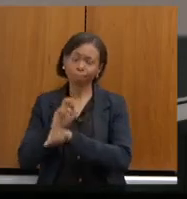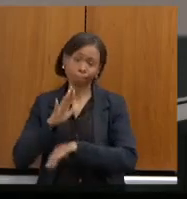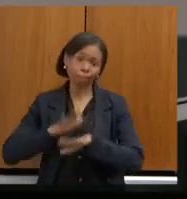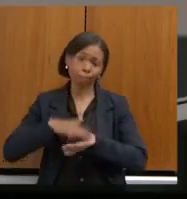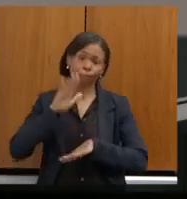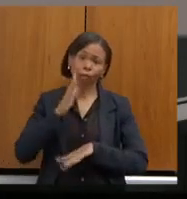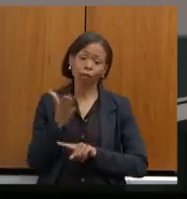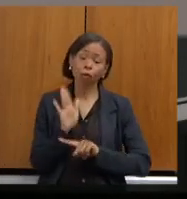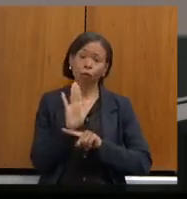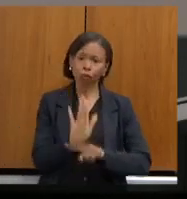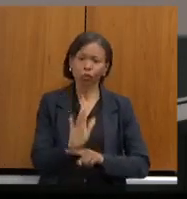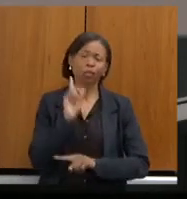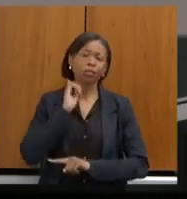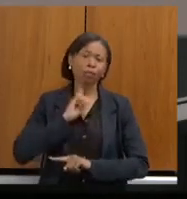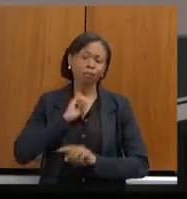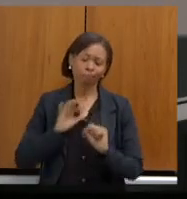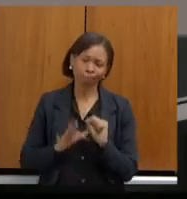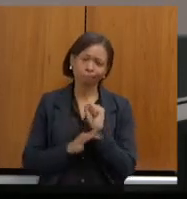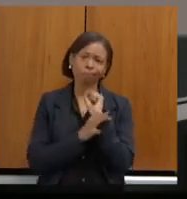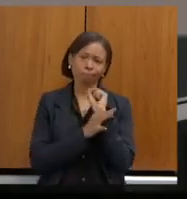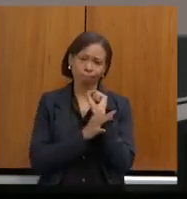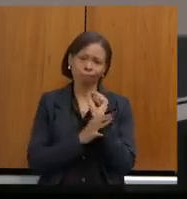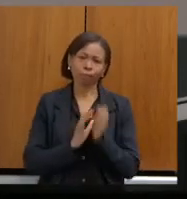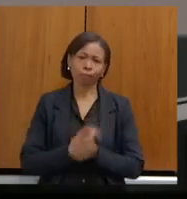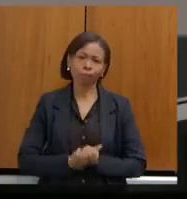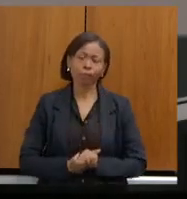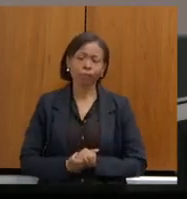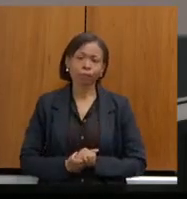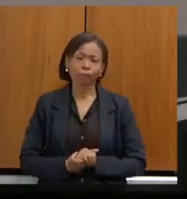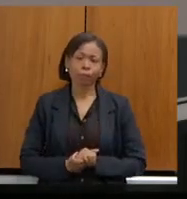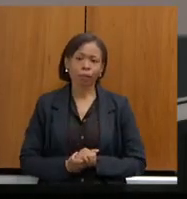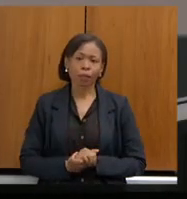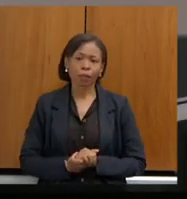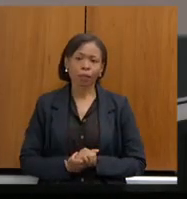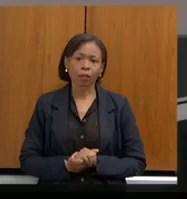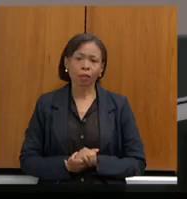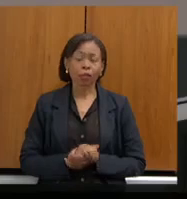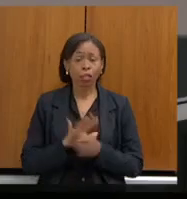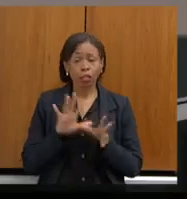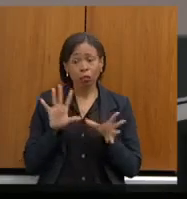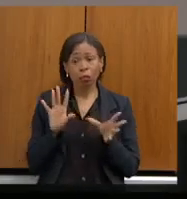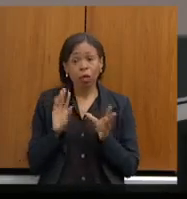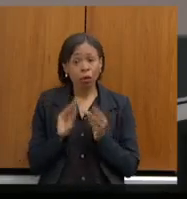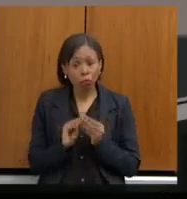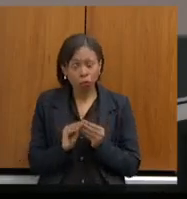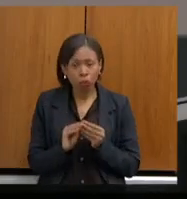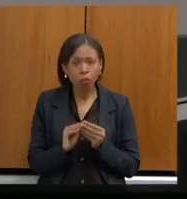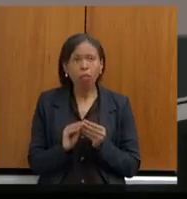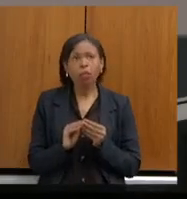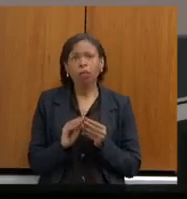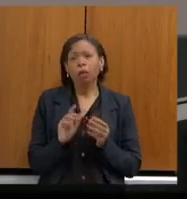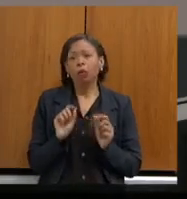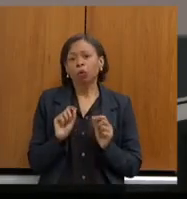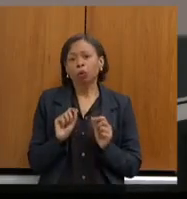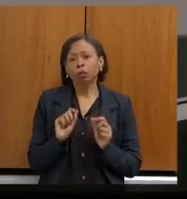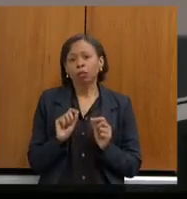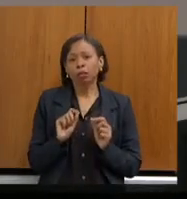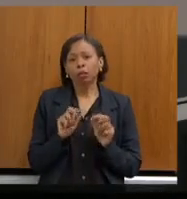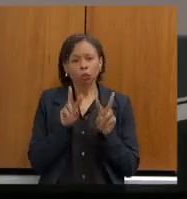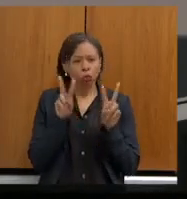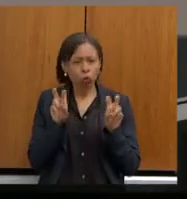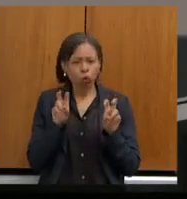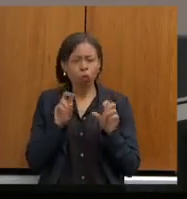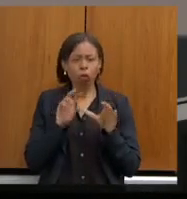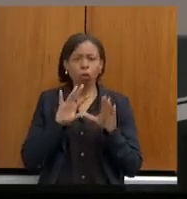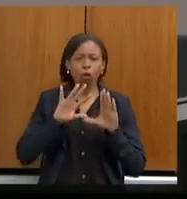os mineiros estarão em segurança e esses casos para concluir esses casos aí de realmente